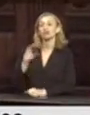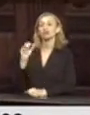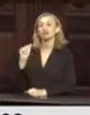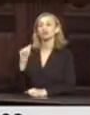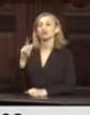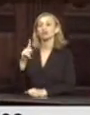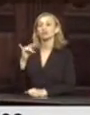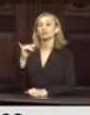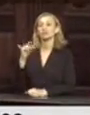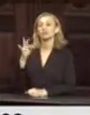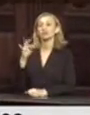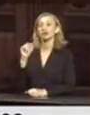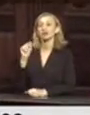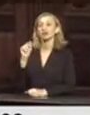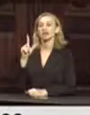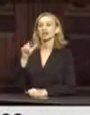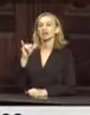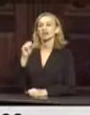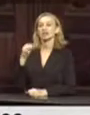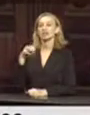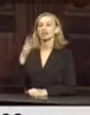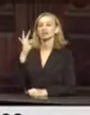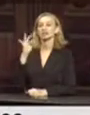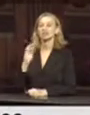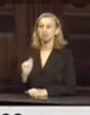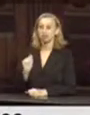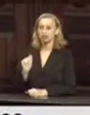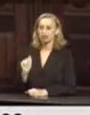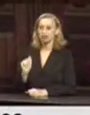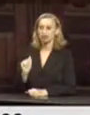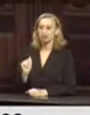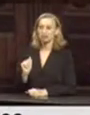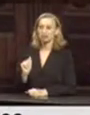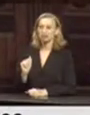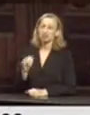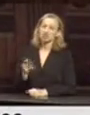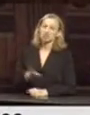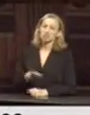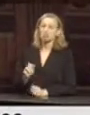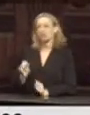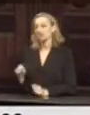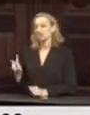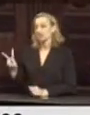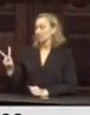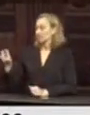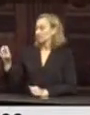capitalista, seja ele keynesiano ou seja